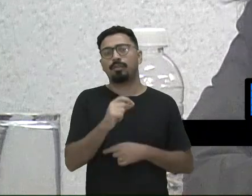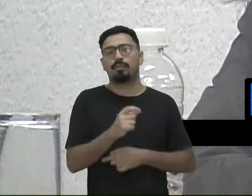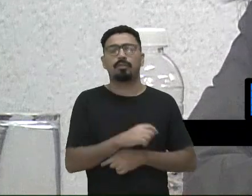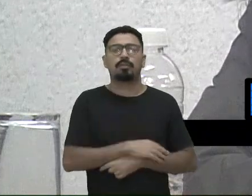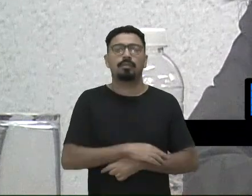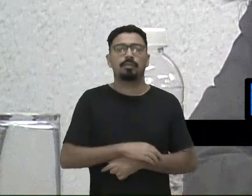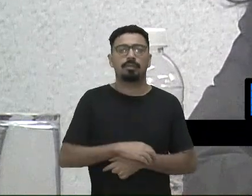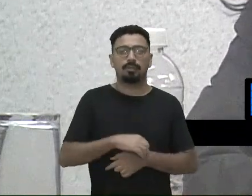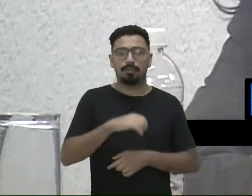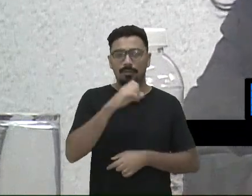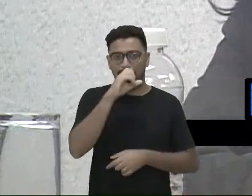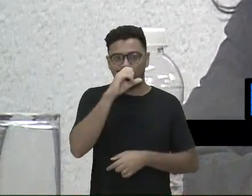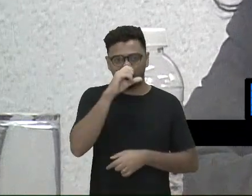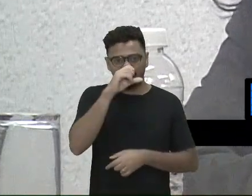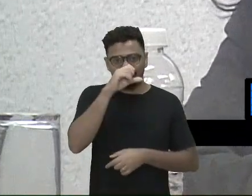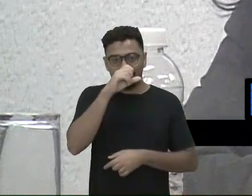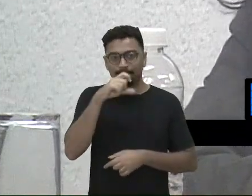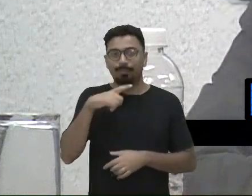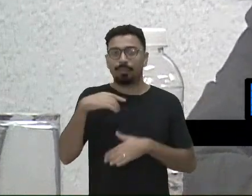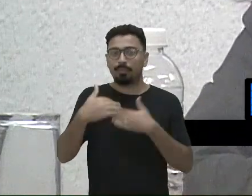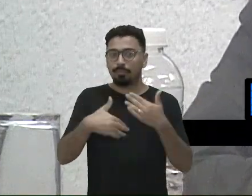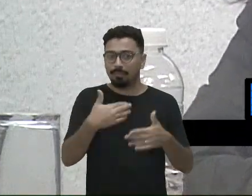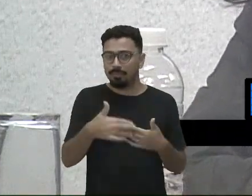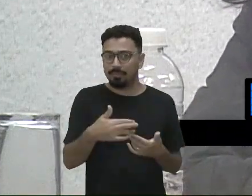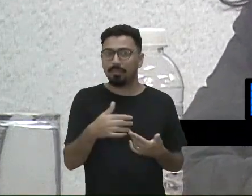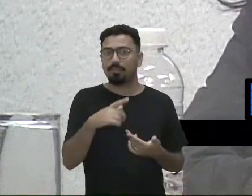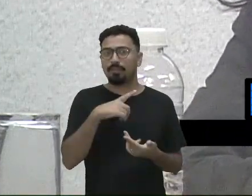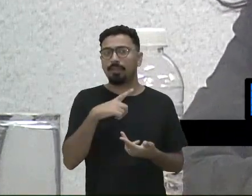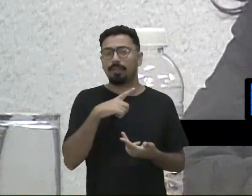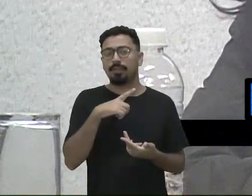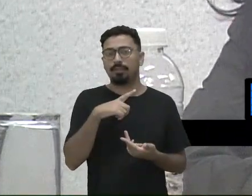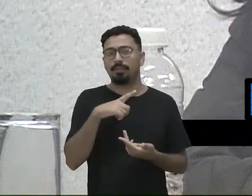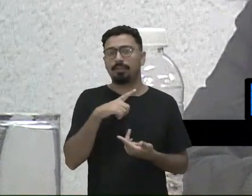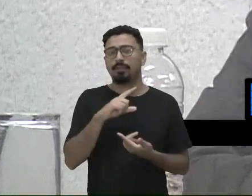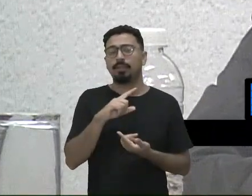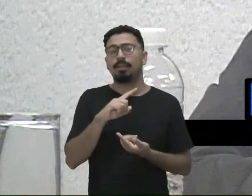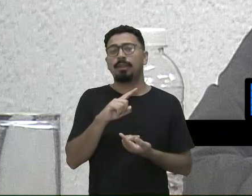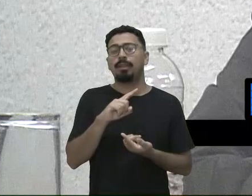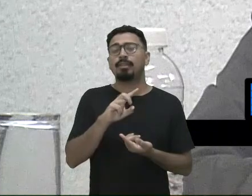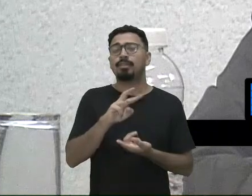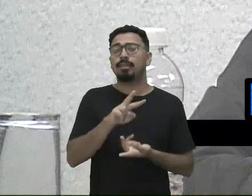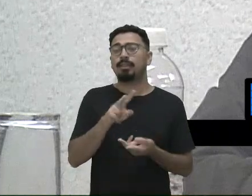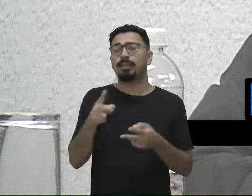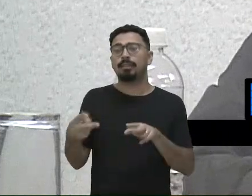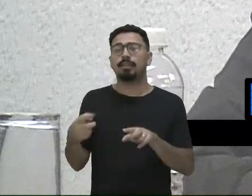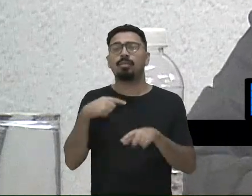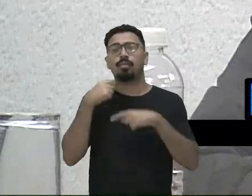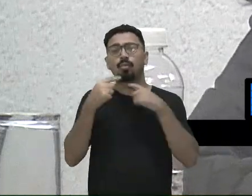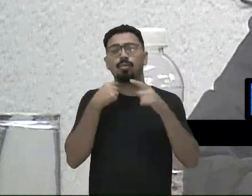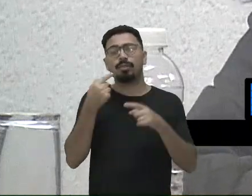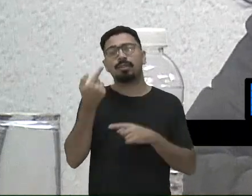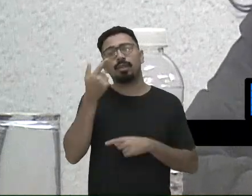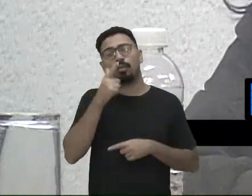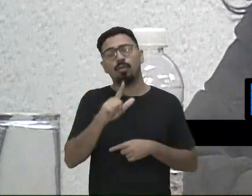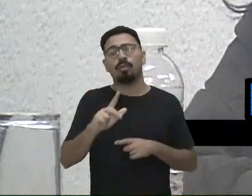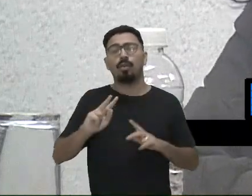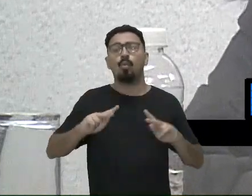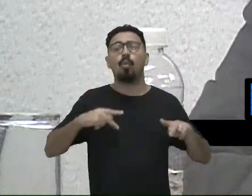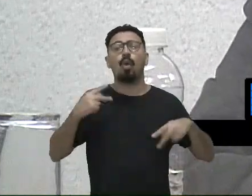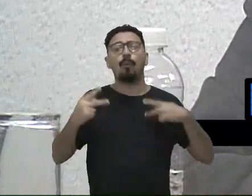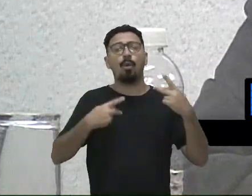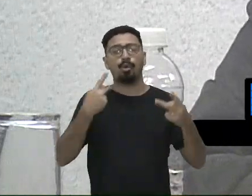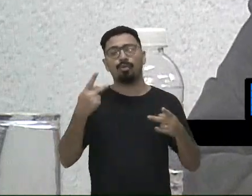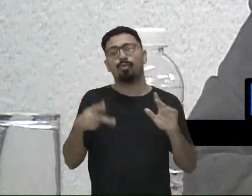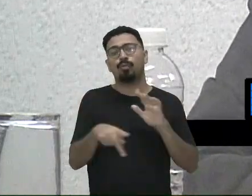o processo de transição e que não conseguia acessar os hormônios necessários no SUS do nosso município. E